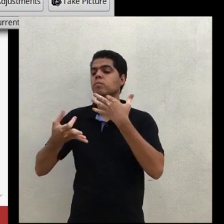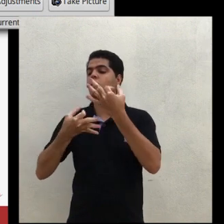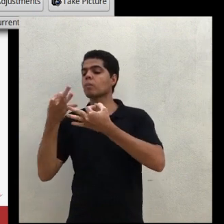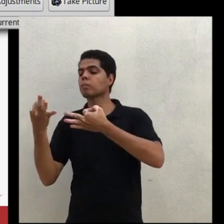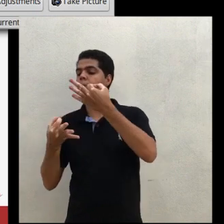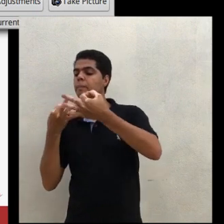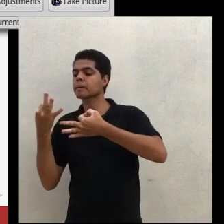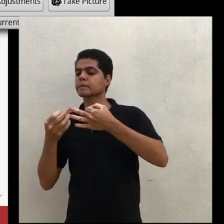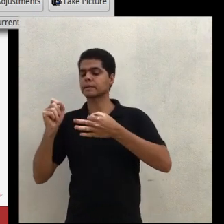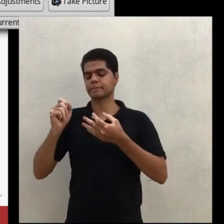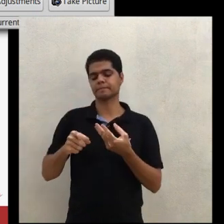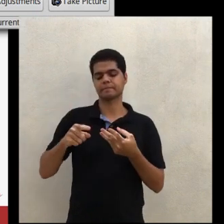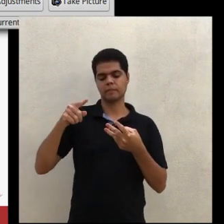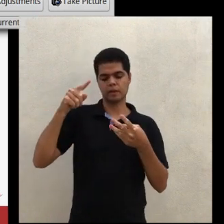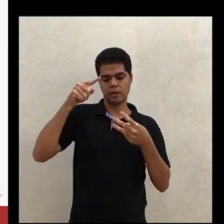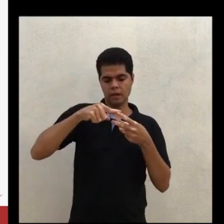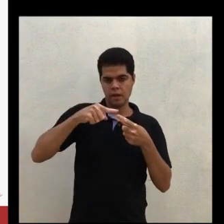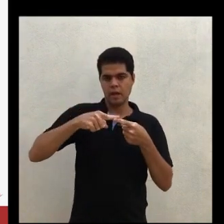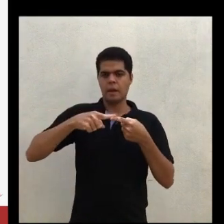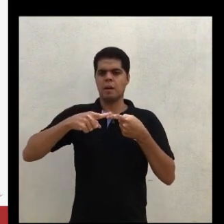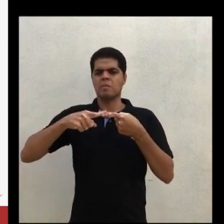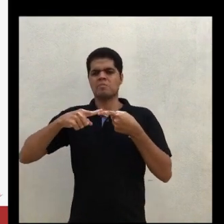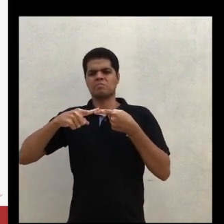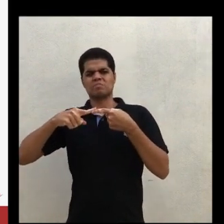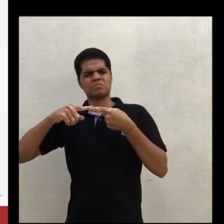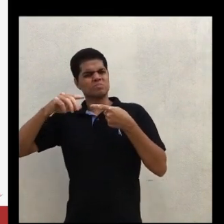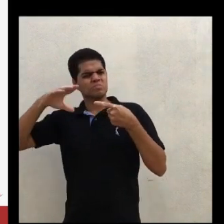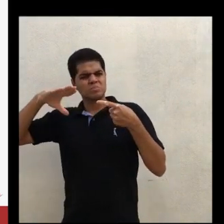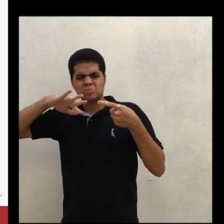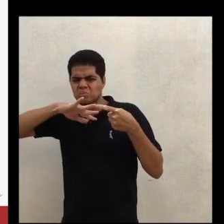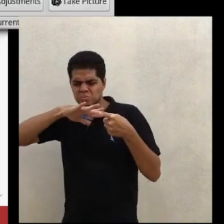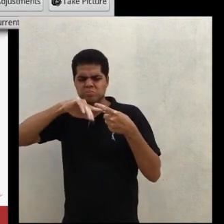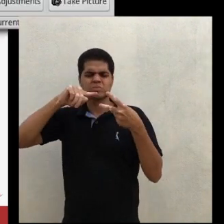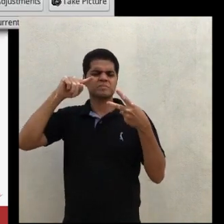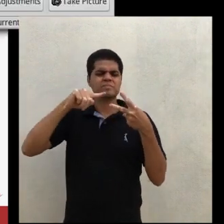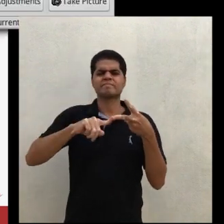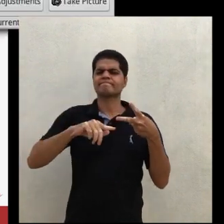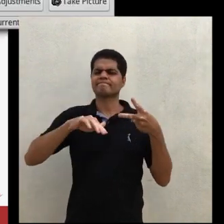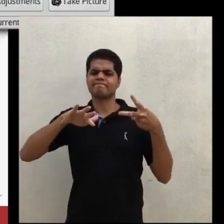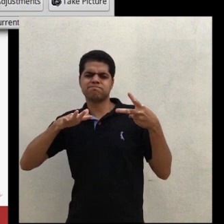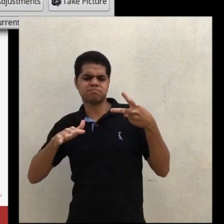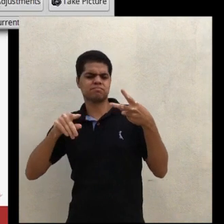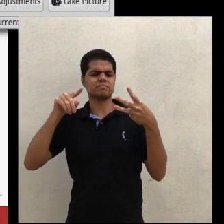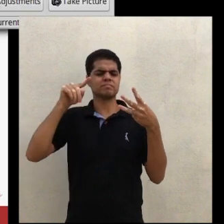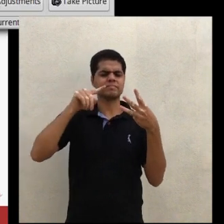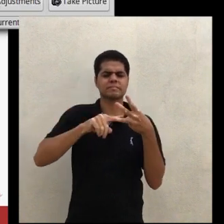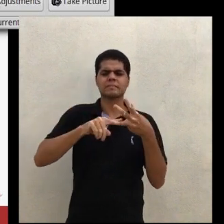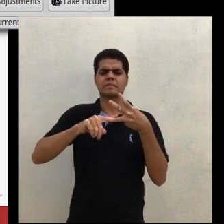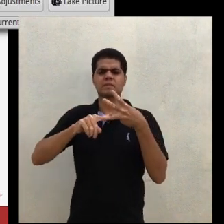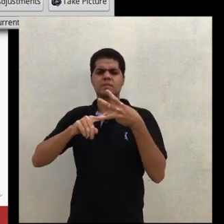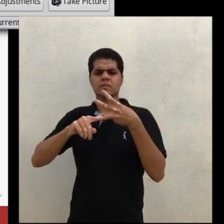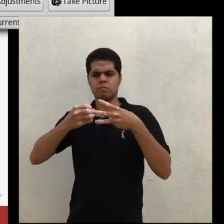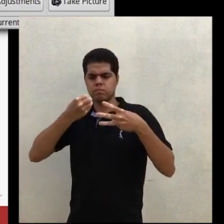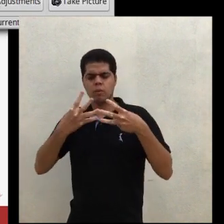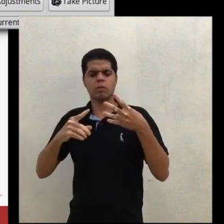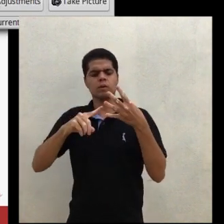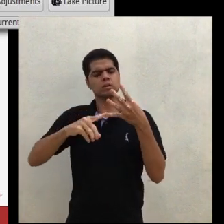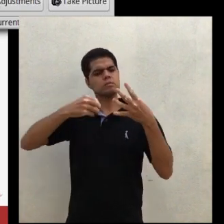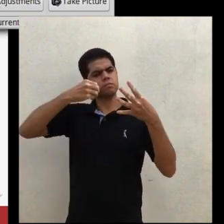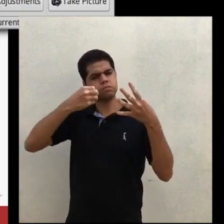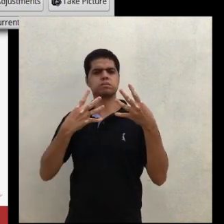muito alta. Né? Então ficou desse jeito aqui. Ó. Né? Experiência profissional.